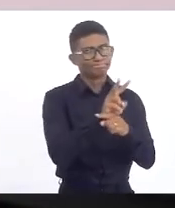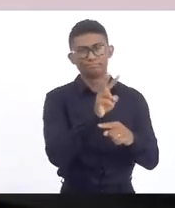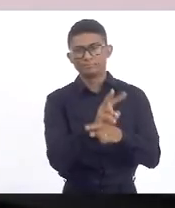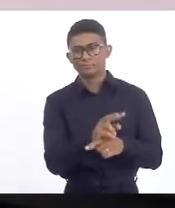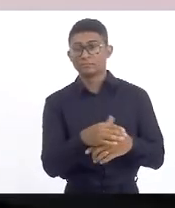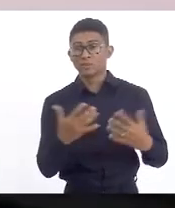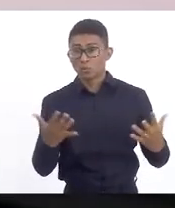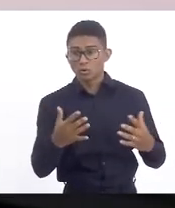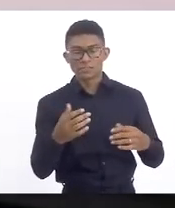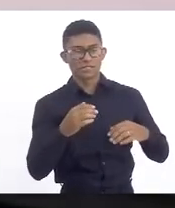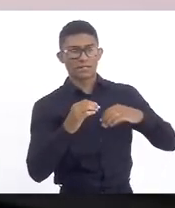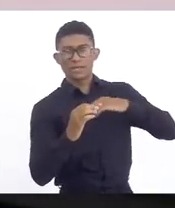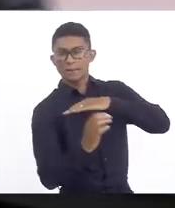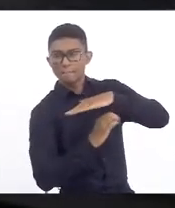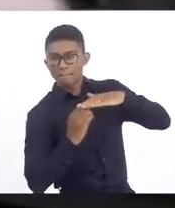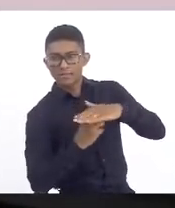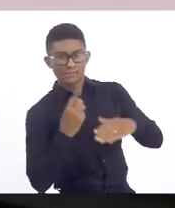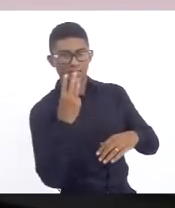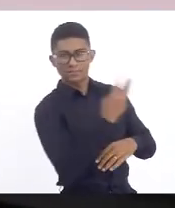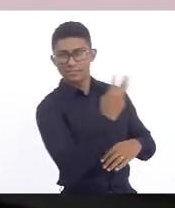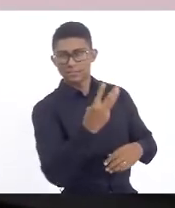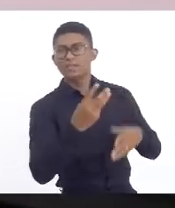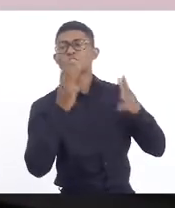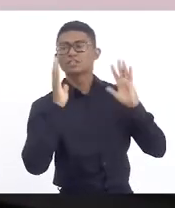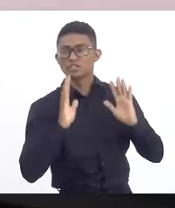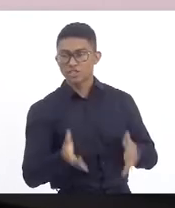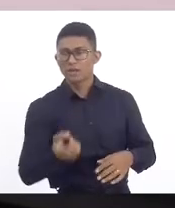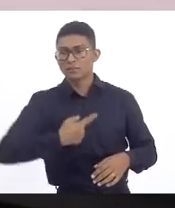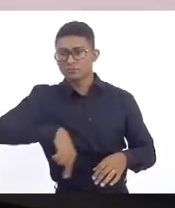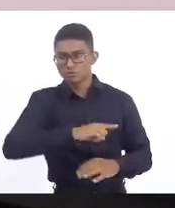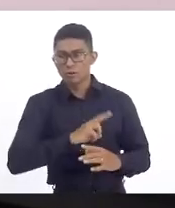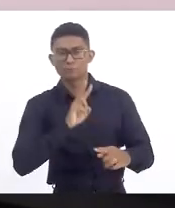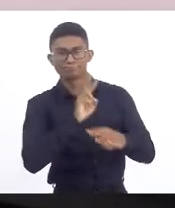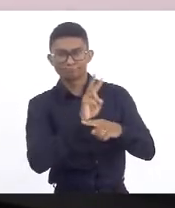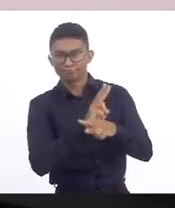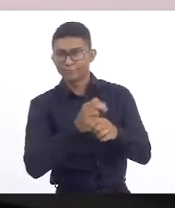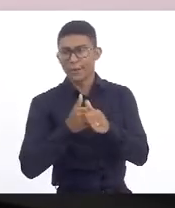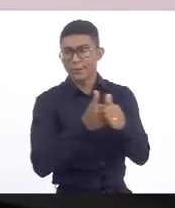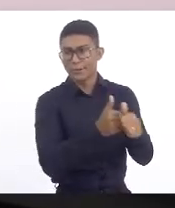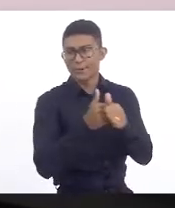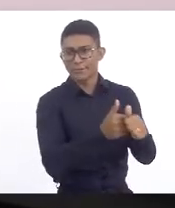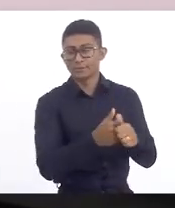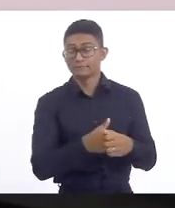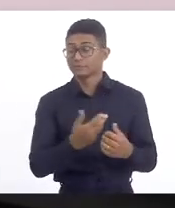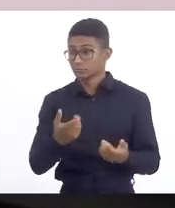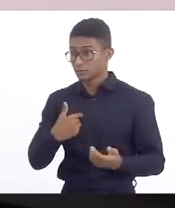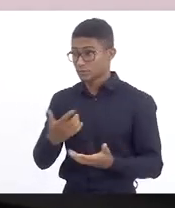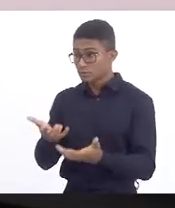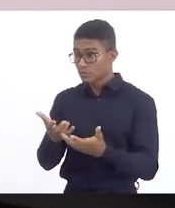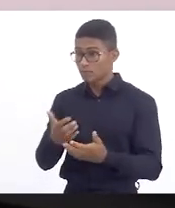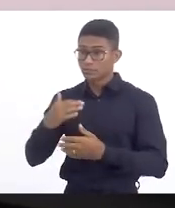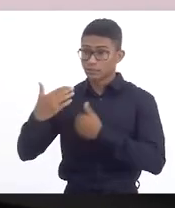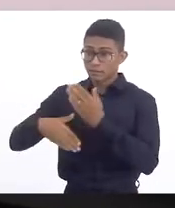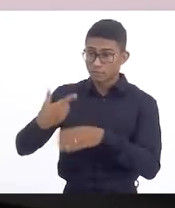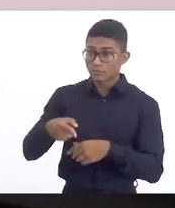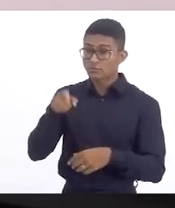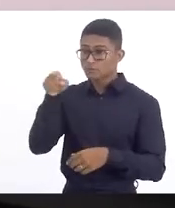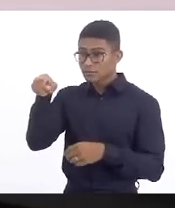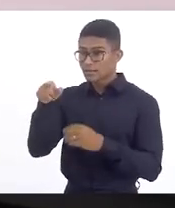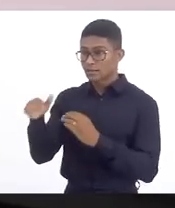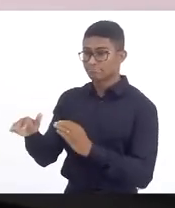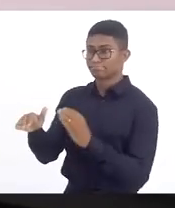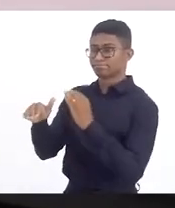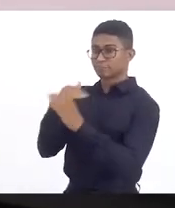do Ambiente, pela INEA e pelas prefeituras. Isso eu gostaria posso que garantir. Depois você encaminhasse todo esse levantamento e esse grupo